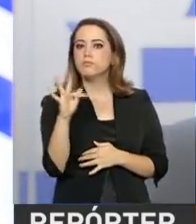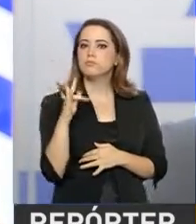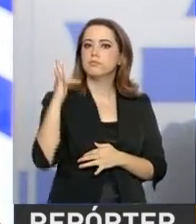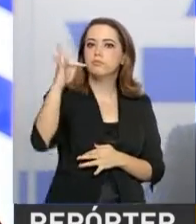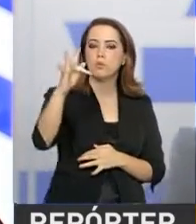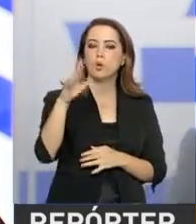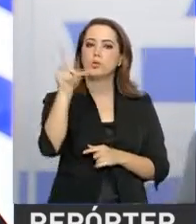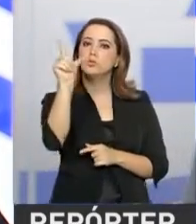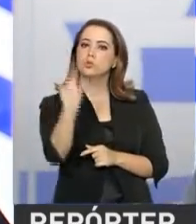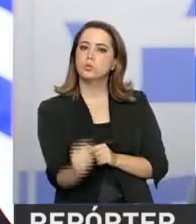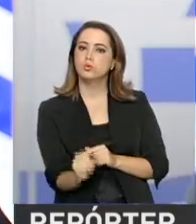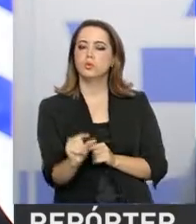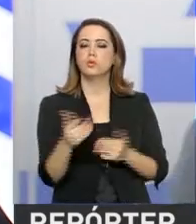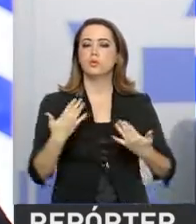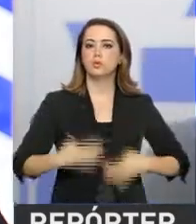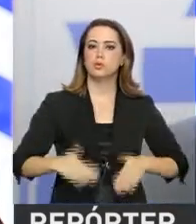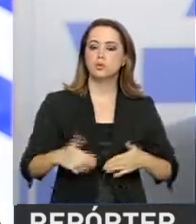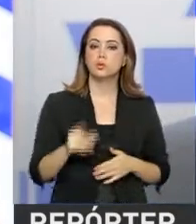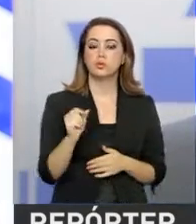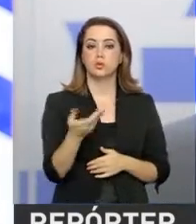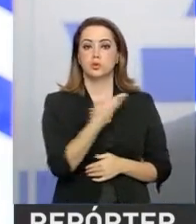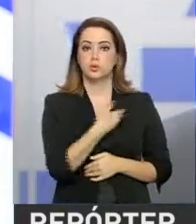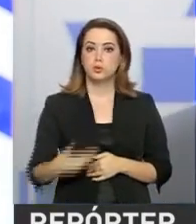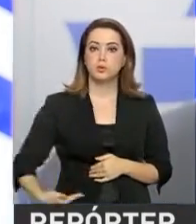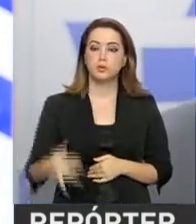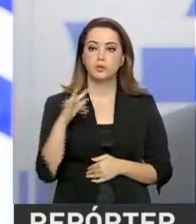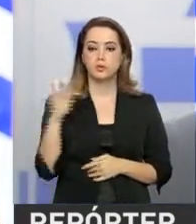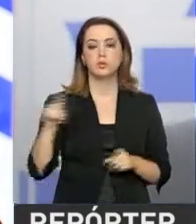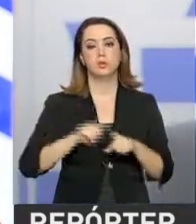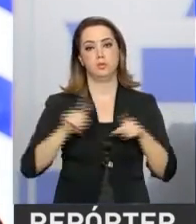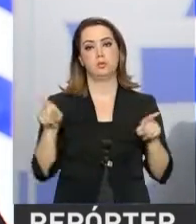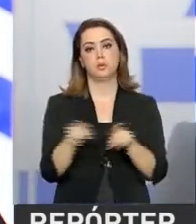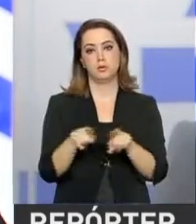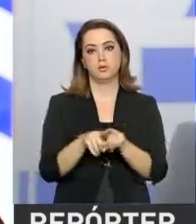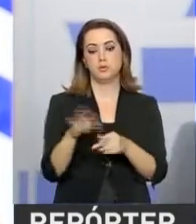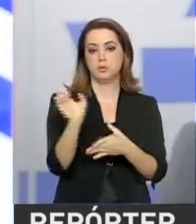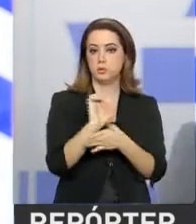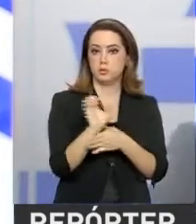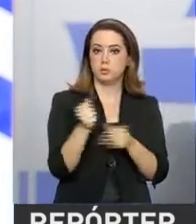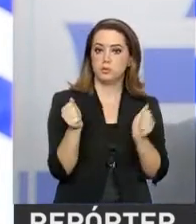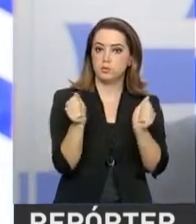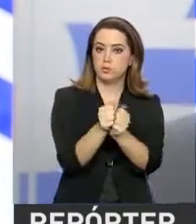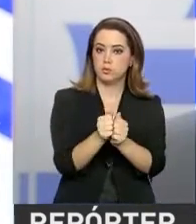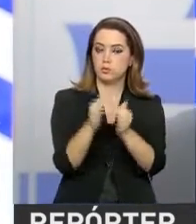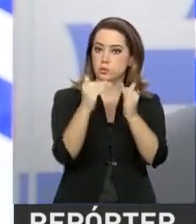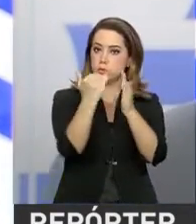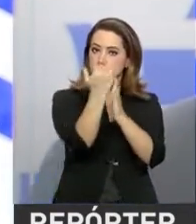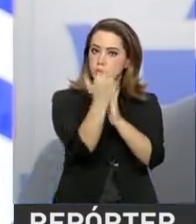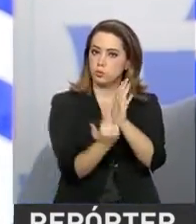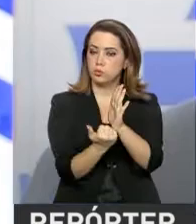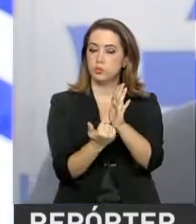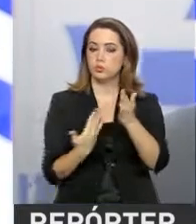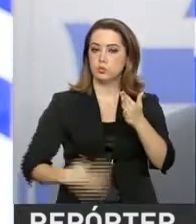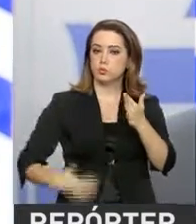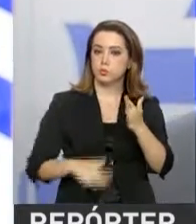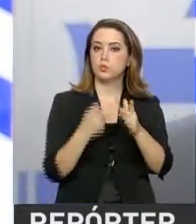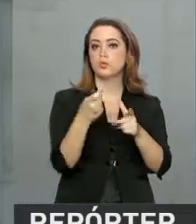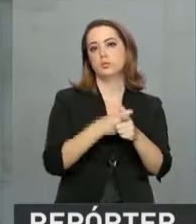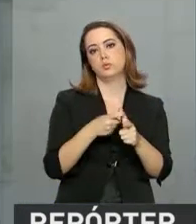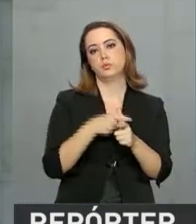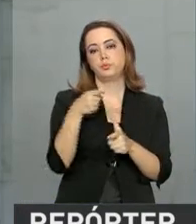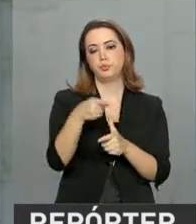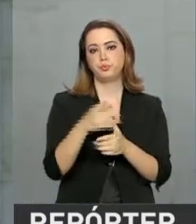de redução do défice primário do governo federal mas também dos estados brasileiros essa foi a grande conquista e acho que a conquista mais